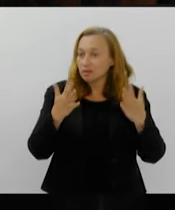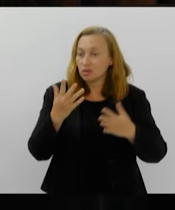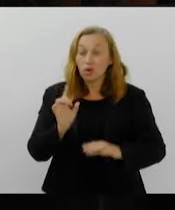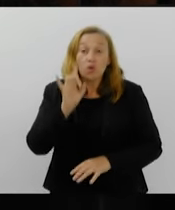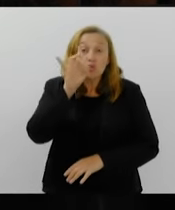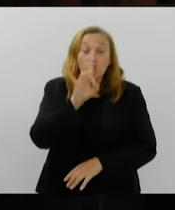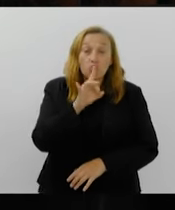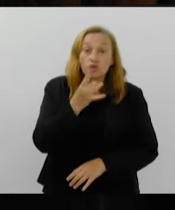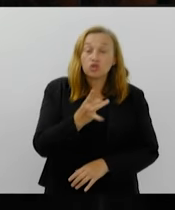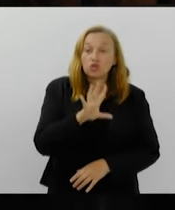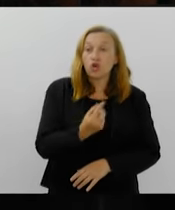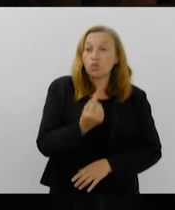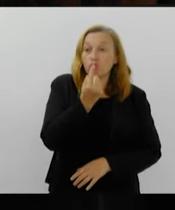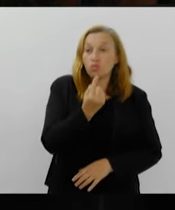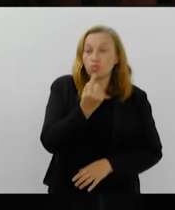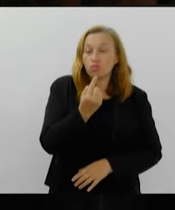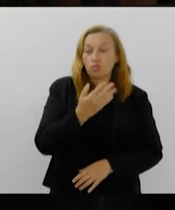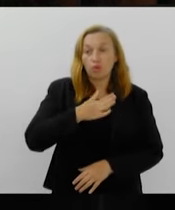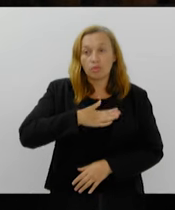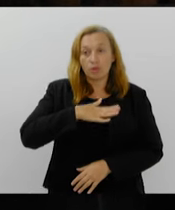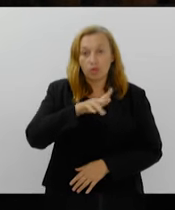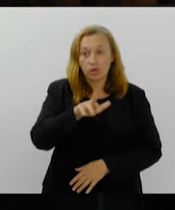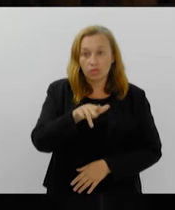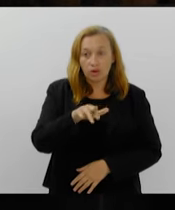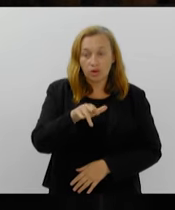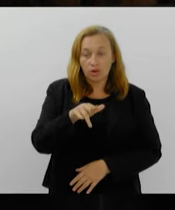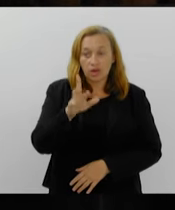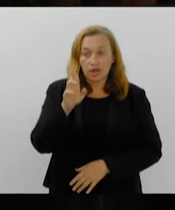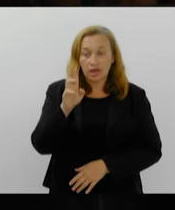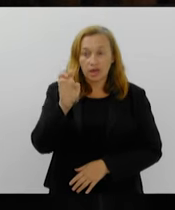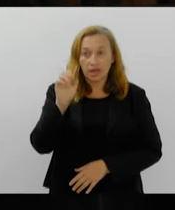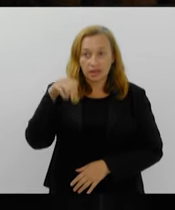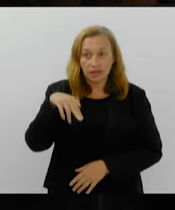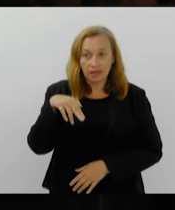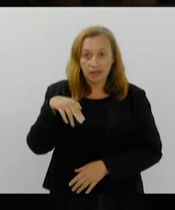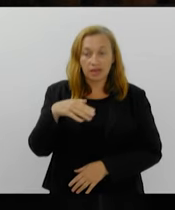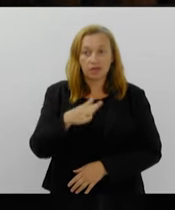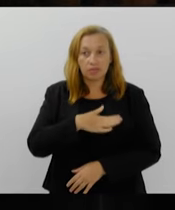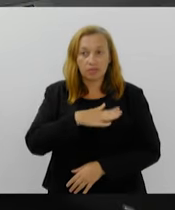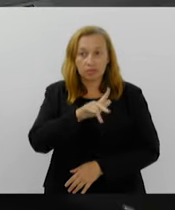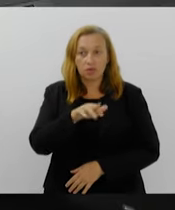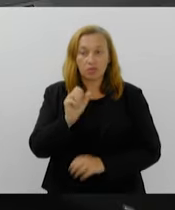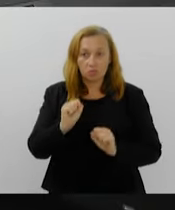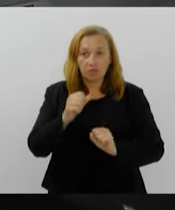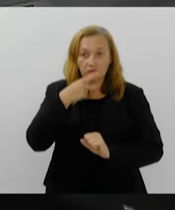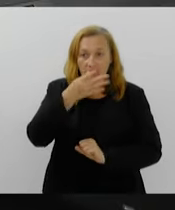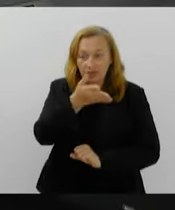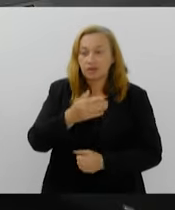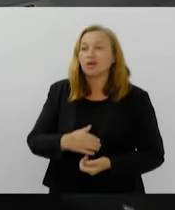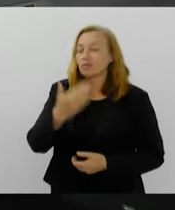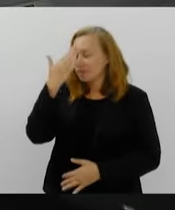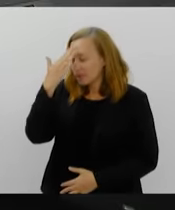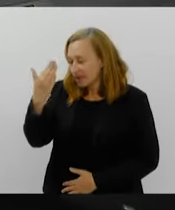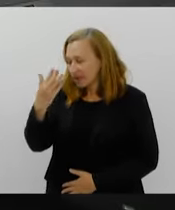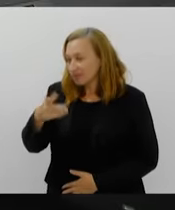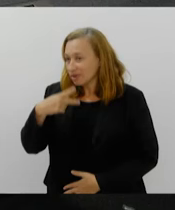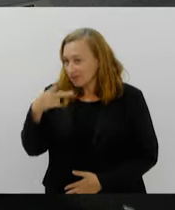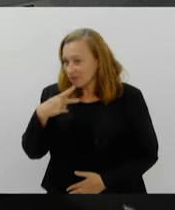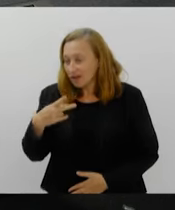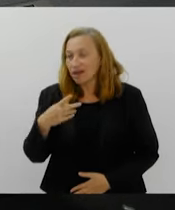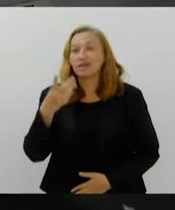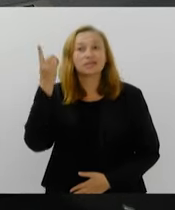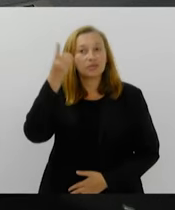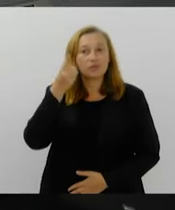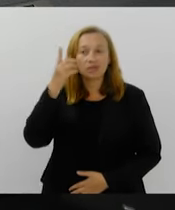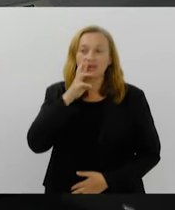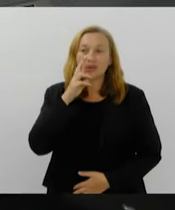Único Deputado presente meu irmão Deputado Ren uma parte para vossa excelência obrigado pela parte nobre amigo deputado